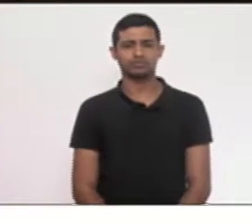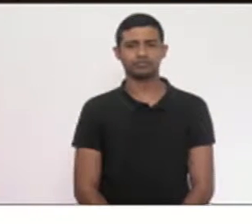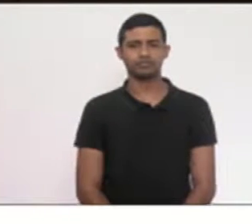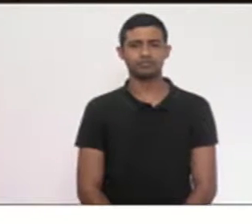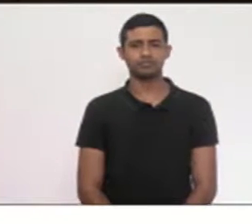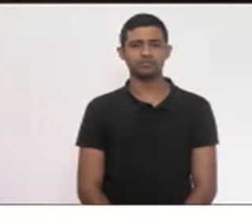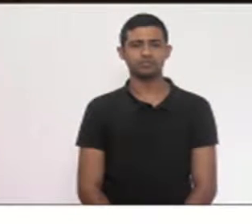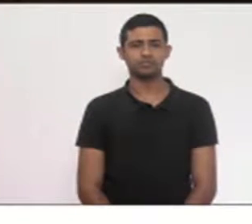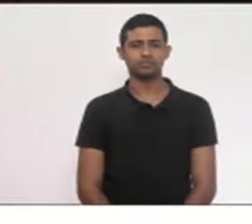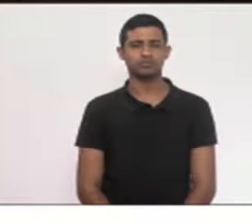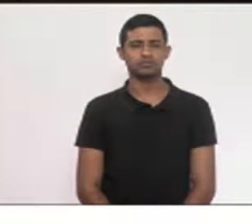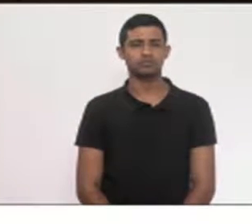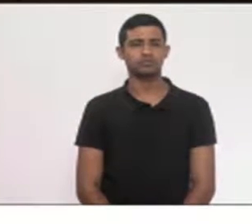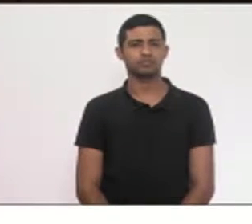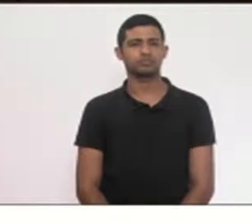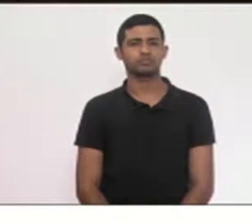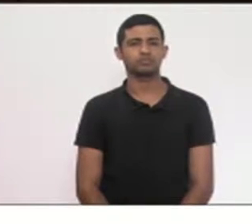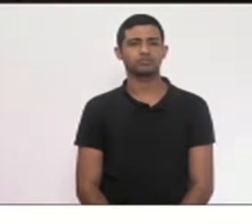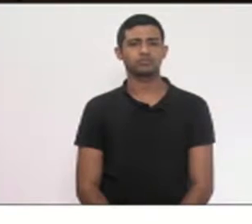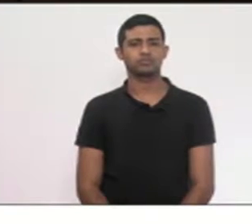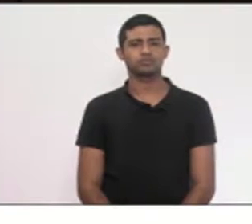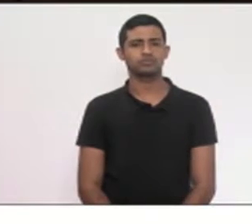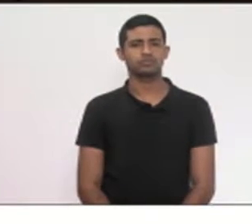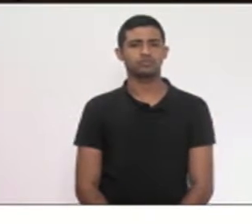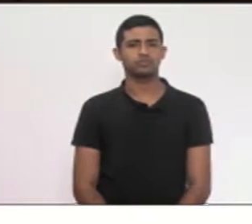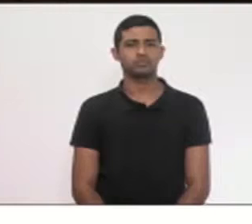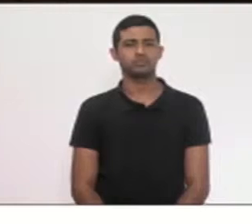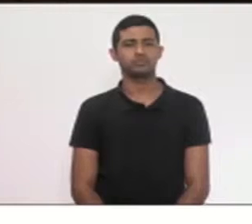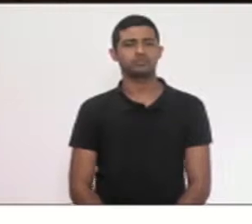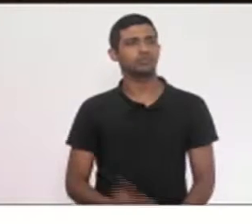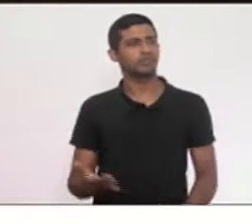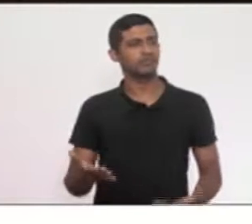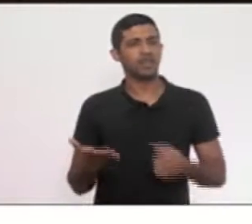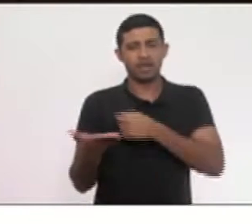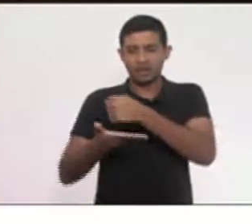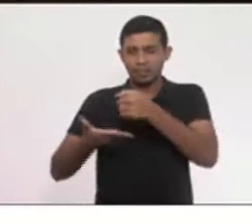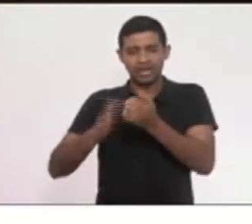como vem funcionando até agora, sem base e nenhum